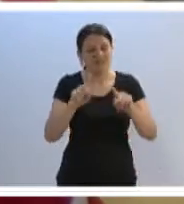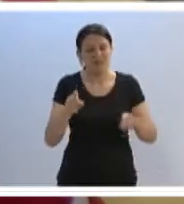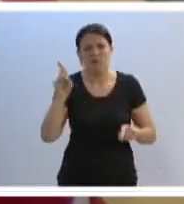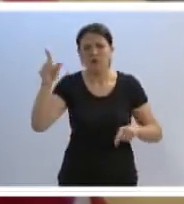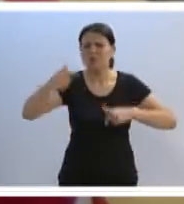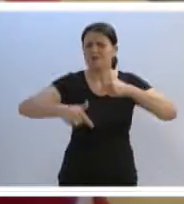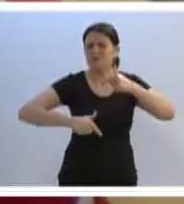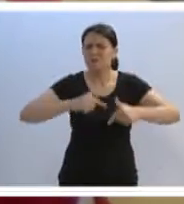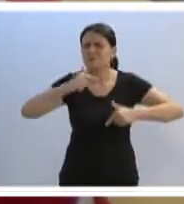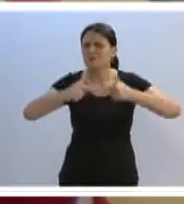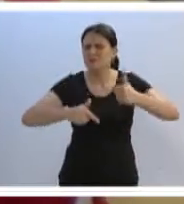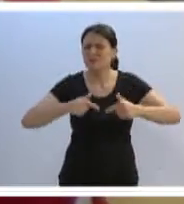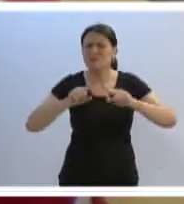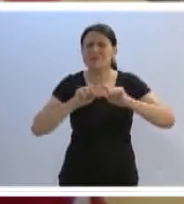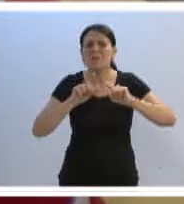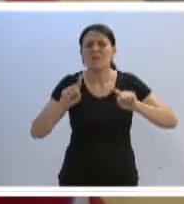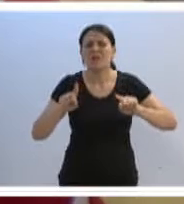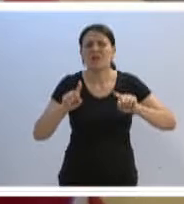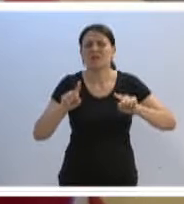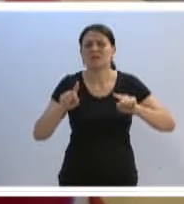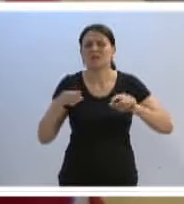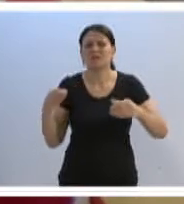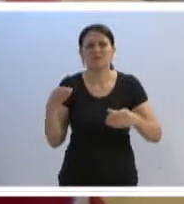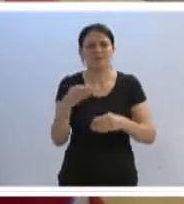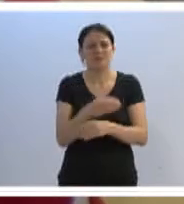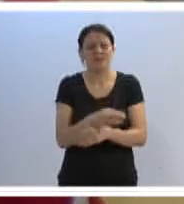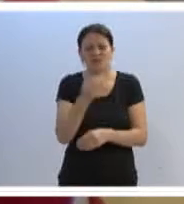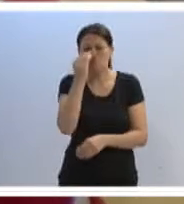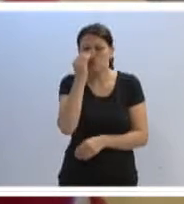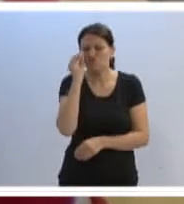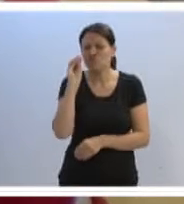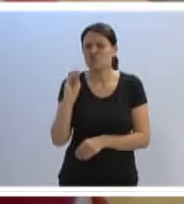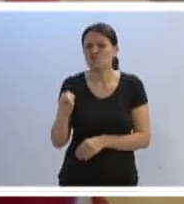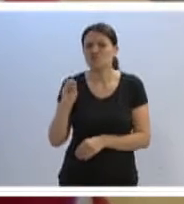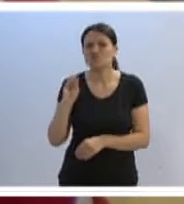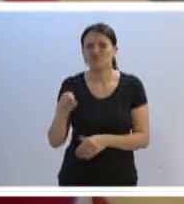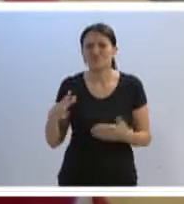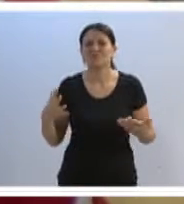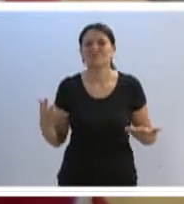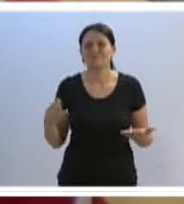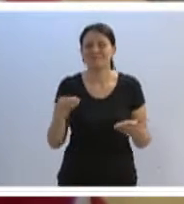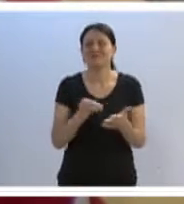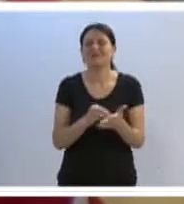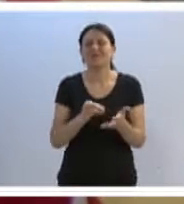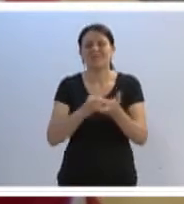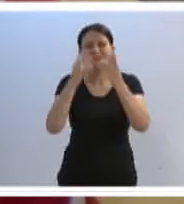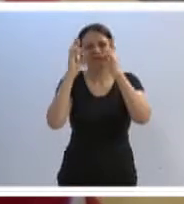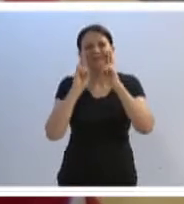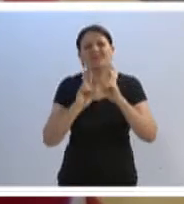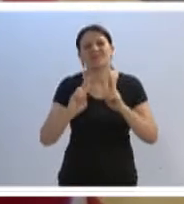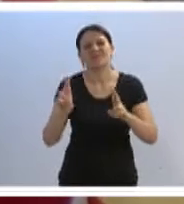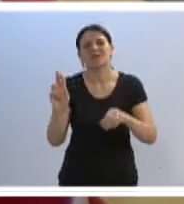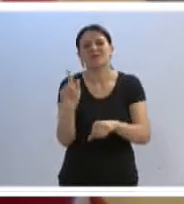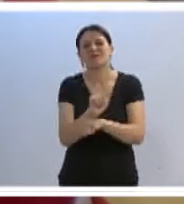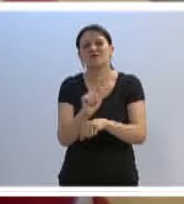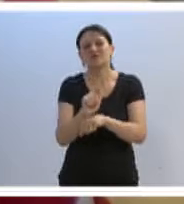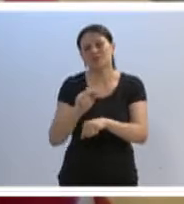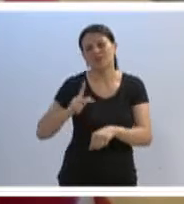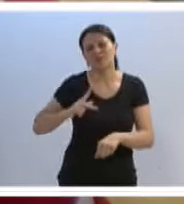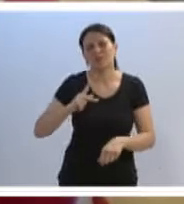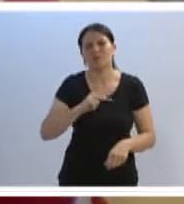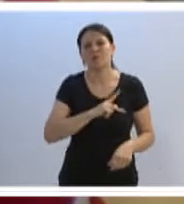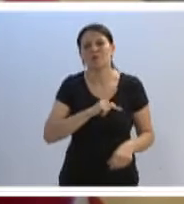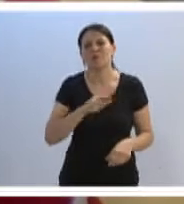melhor, mas a gente tem uma questão de completo abandono e desrespeito com a cidade pela gestão pública, e isso é lamentável.